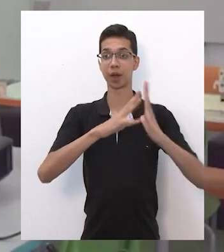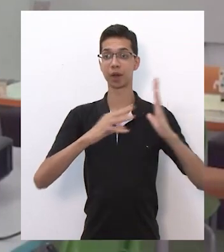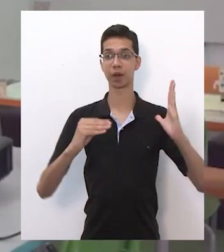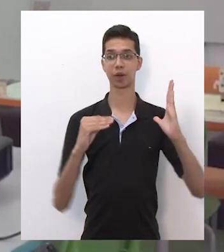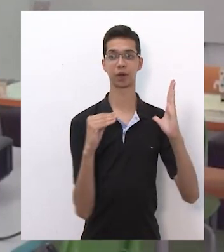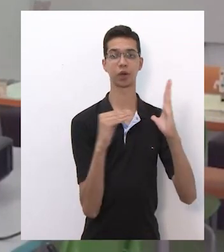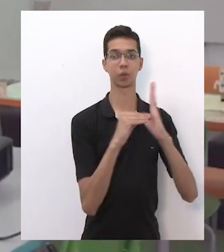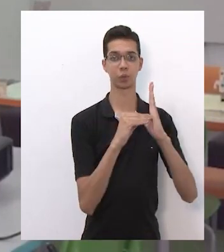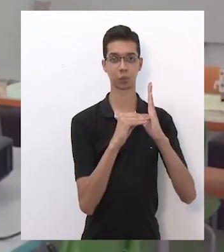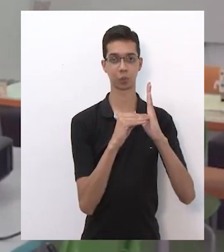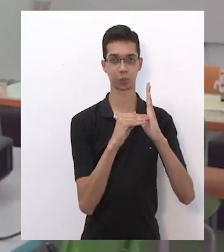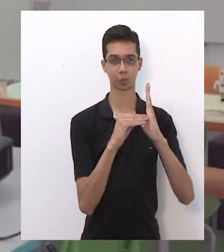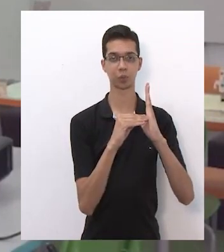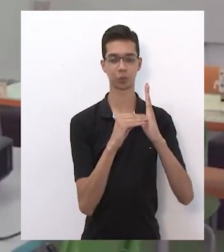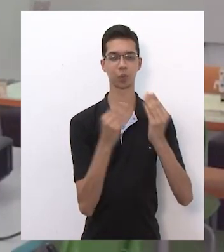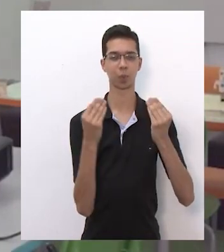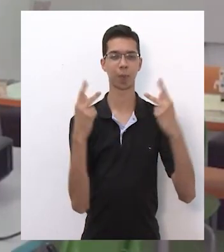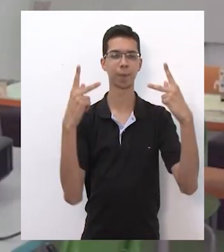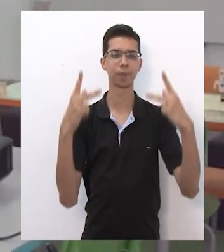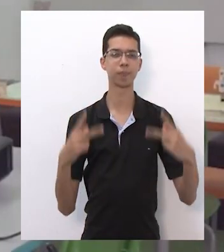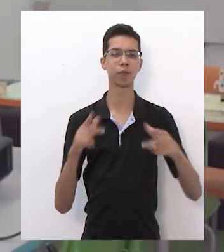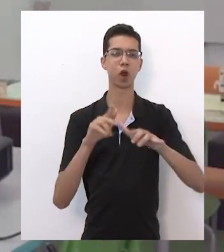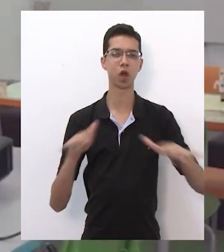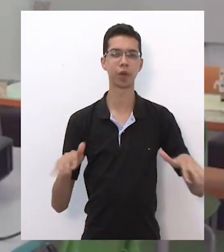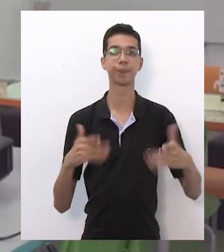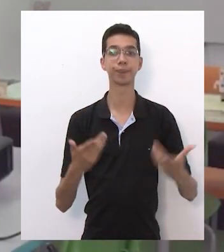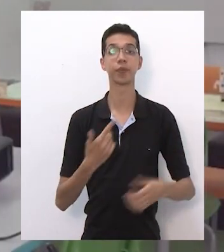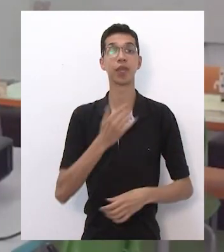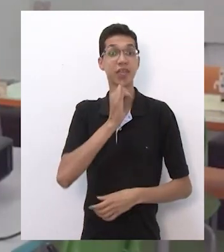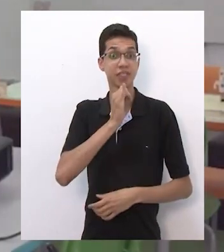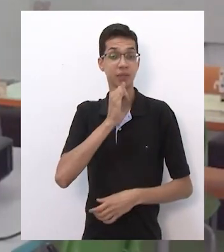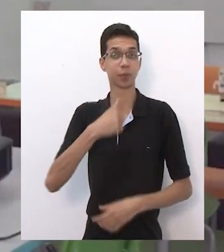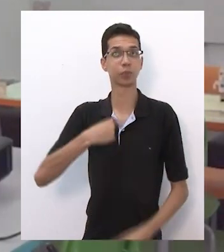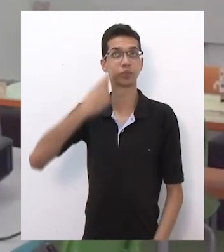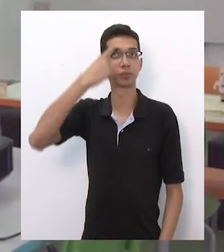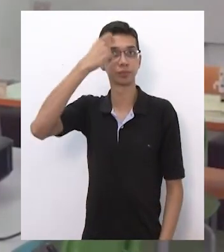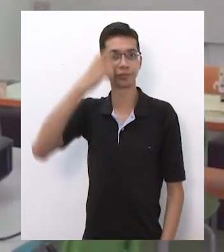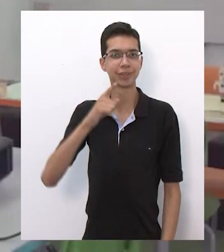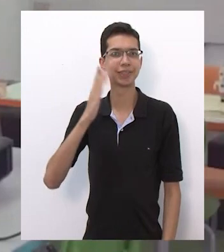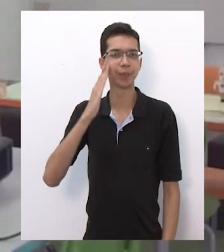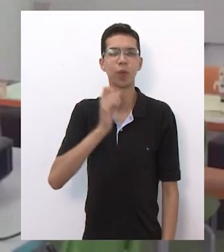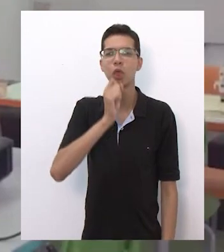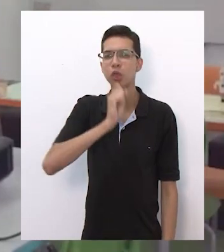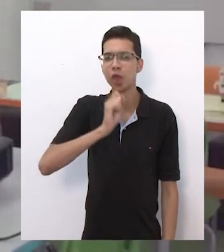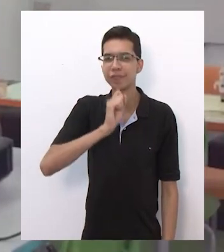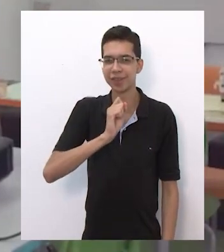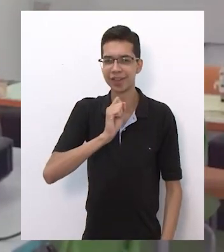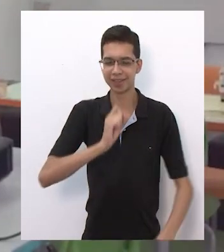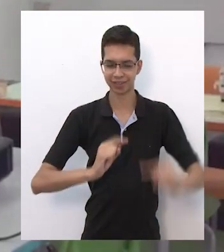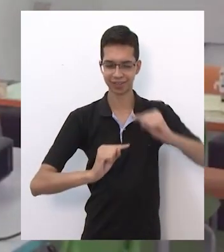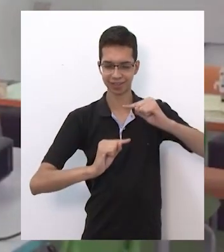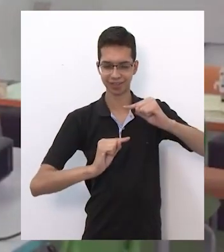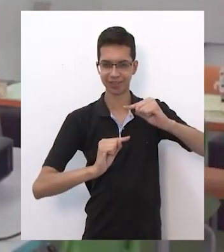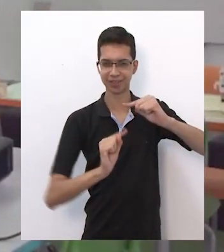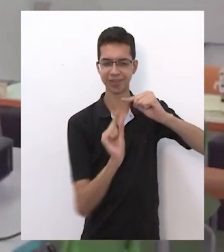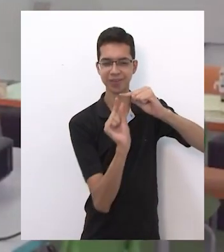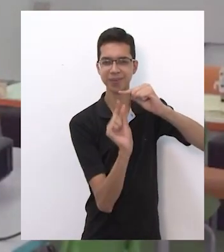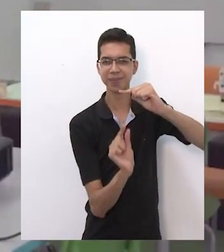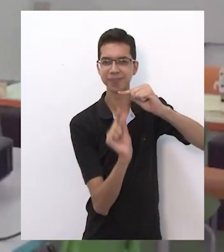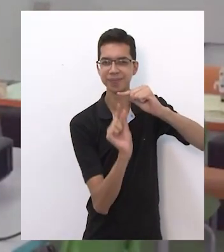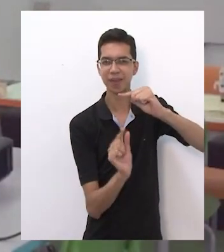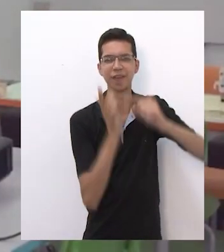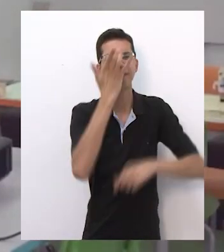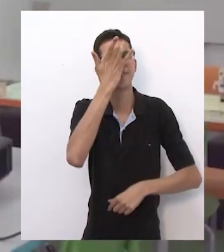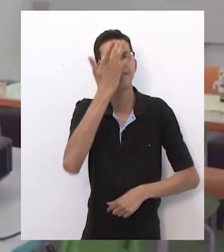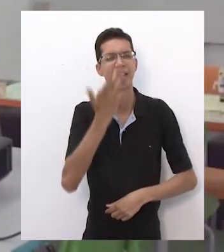programação, eu tive a ideia, então, de pegar palitos de sorvete, uma coisa que vocês podem utilizar na escola, super acessível, de repente não tem